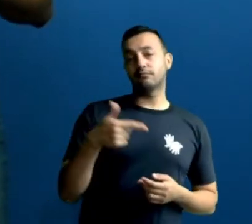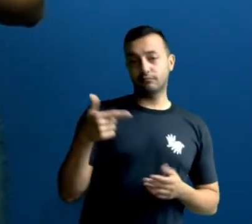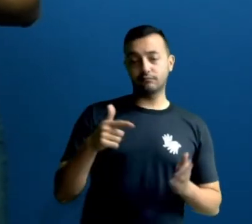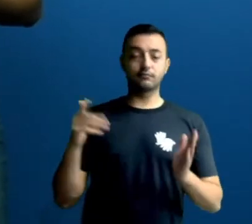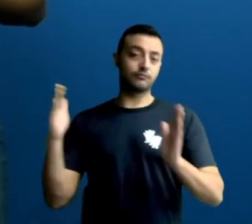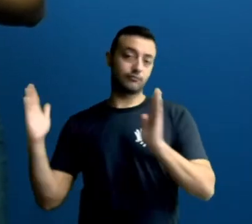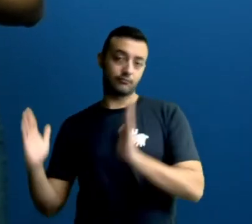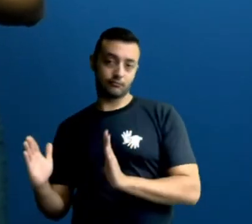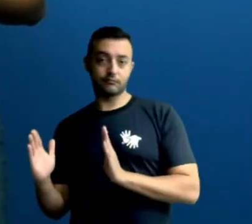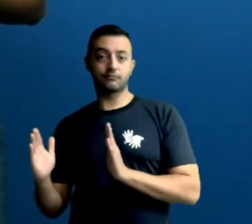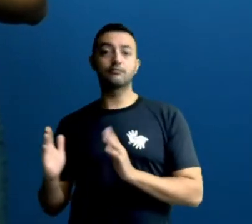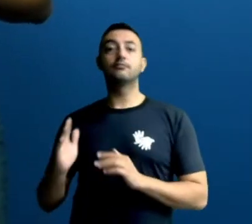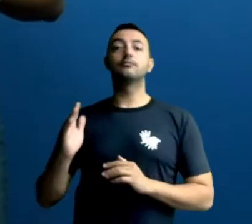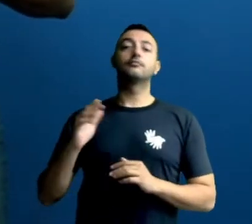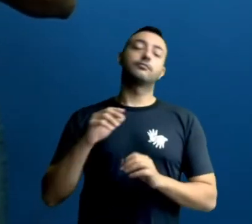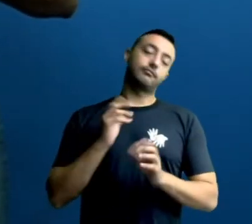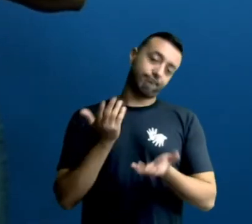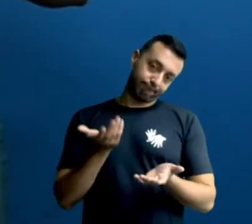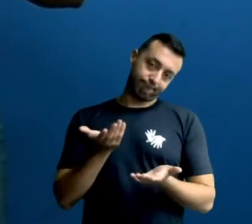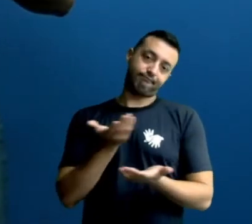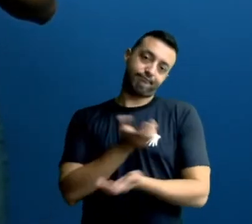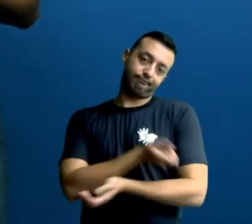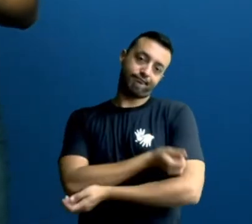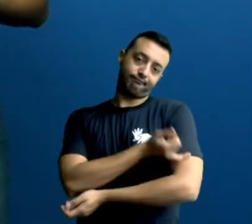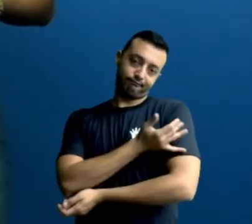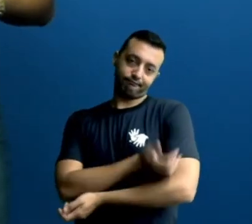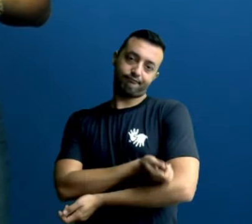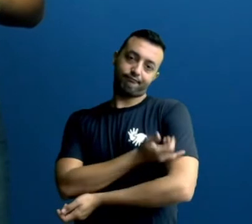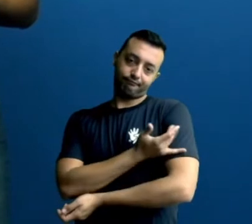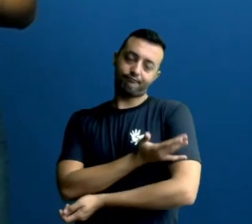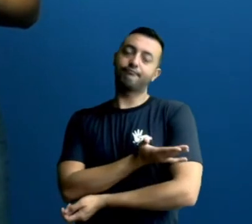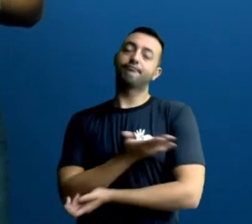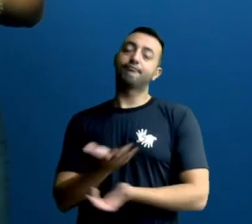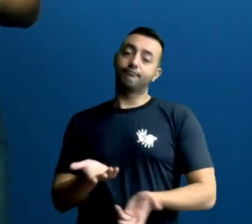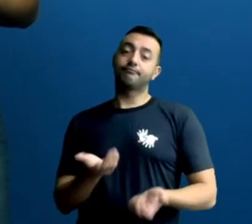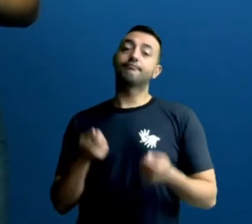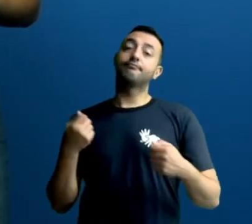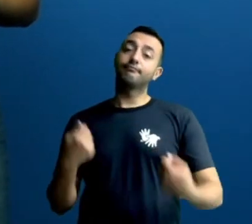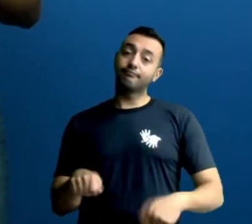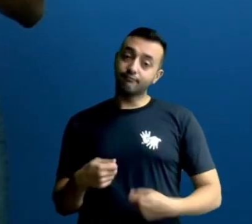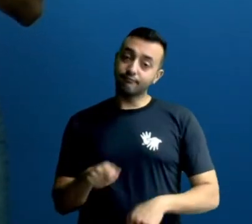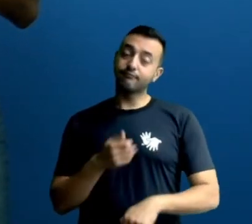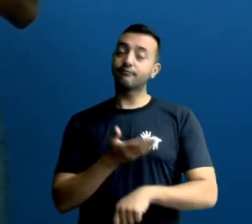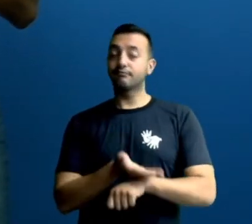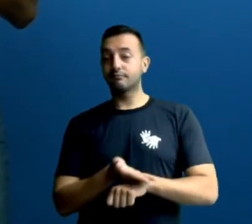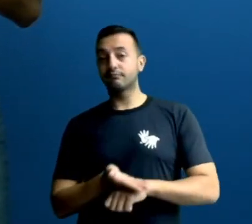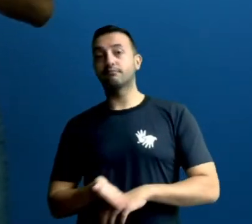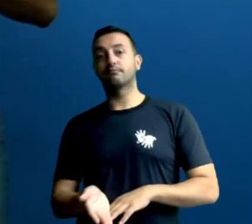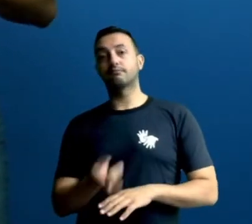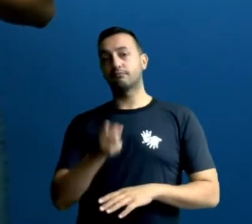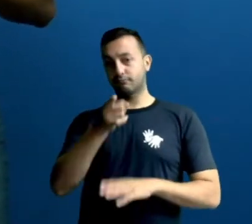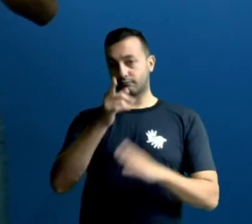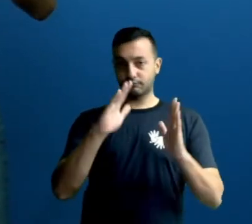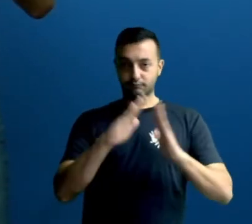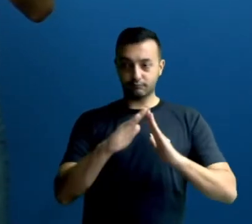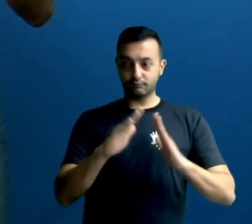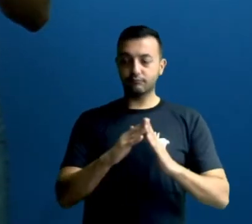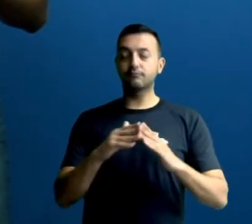do ensino fundamental. Então, já é a hora de começarmos a ter esse hábito. Você aí em